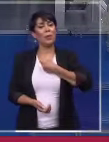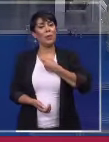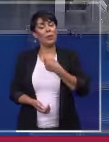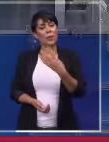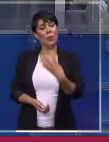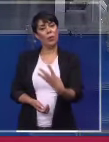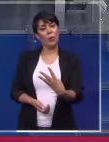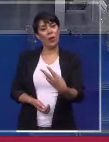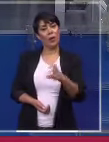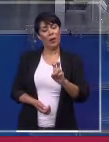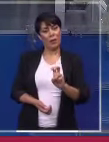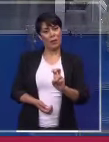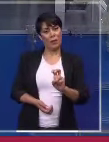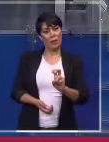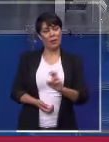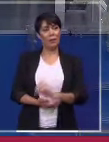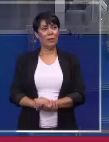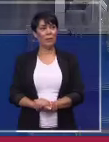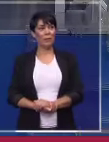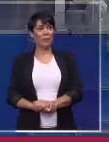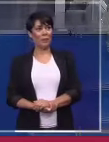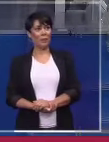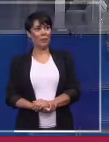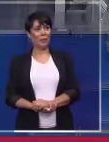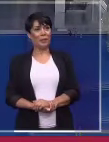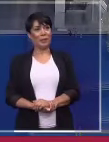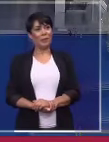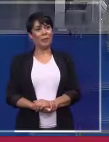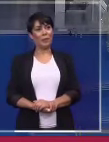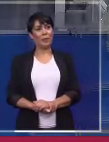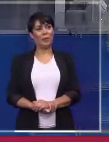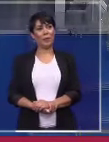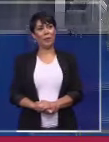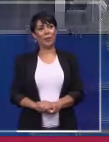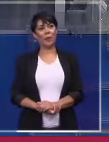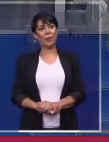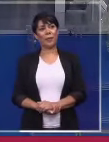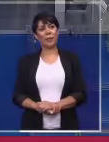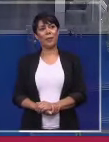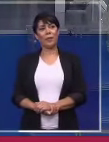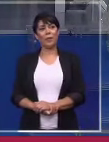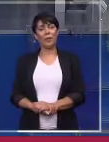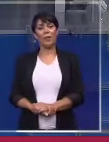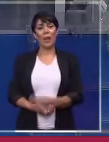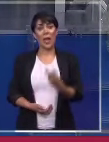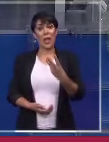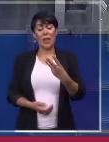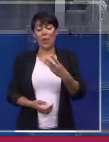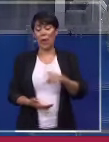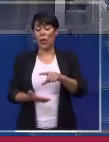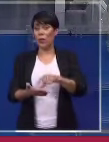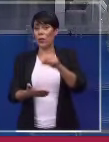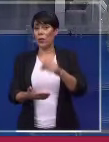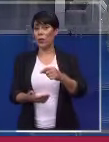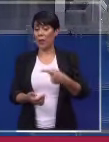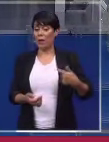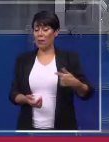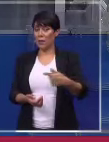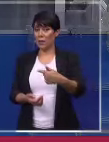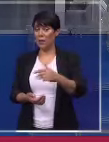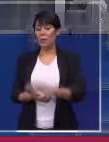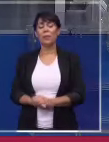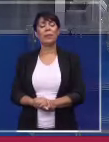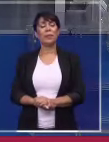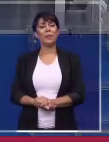45. Azul 45. Dupla Sena, também com três sorteios semanais. Bola verde